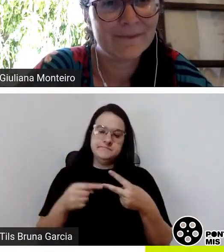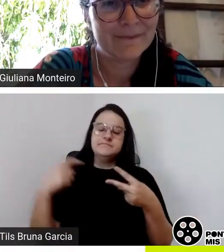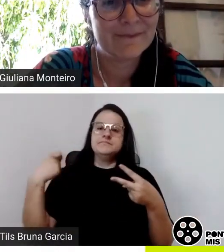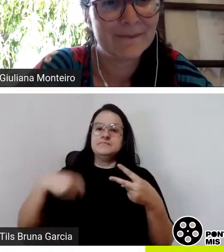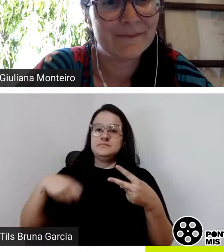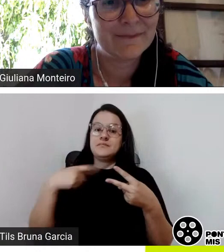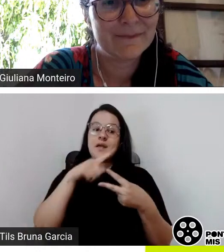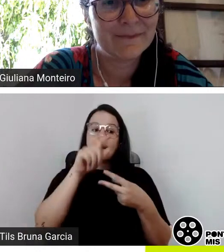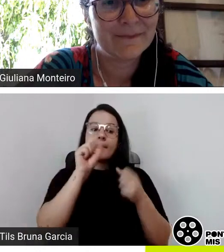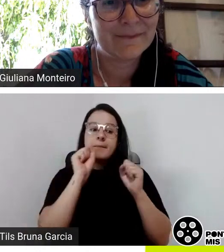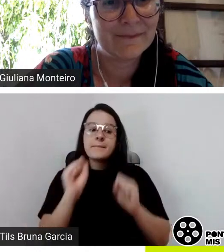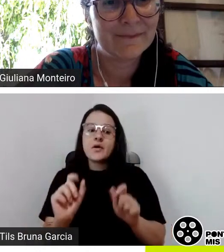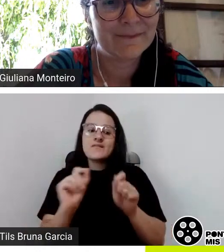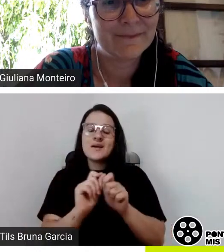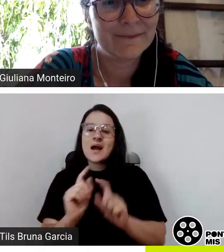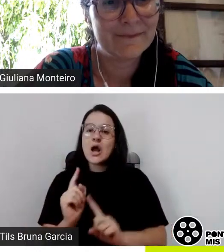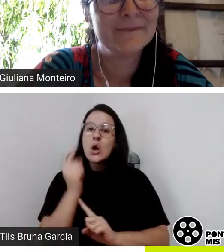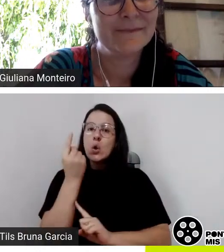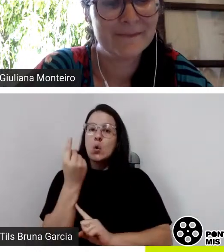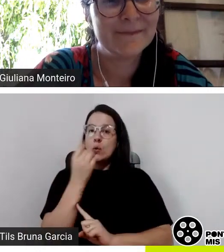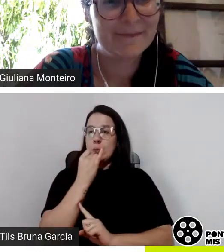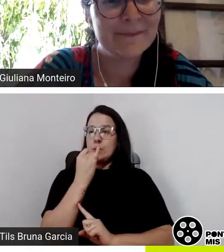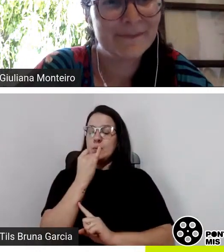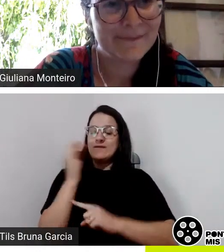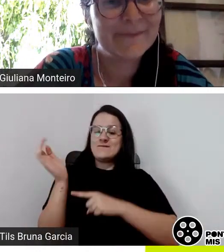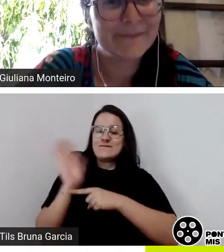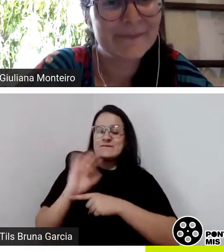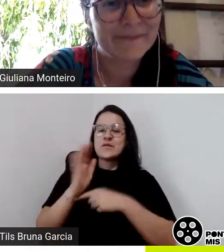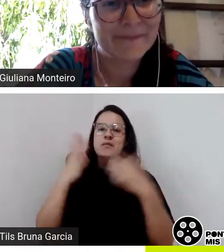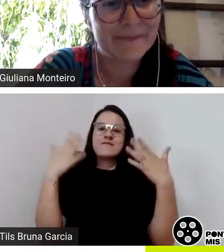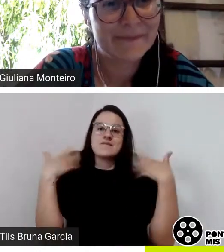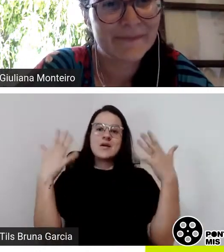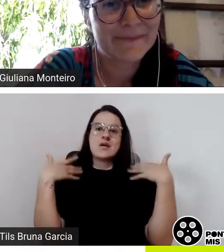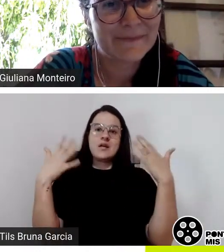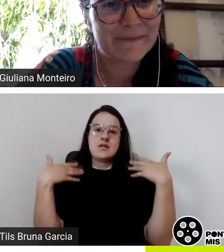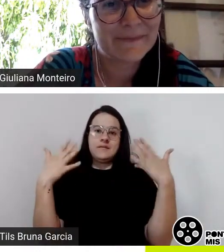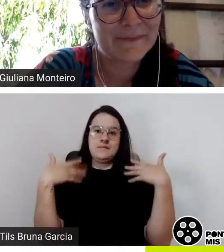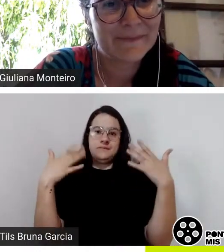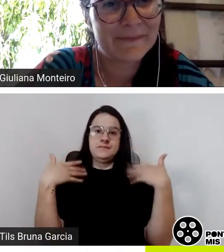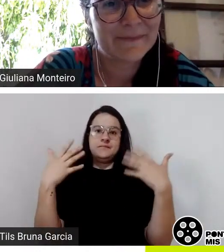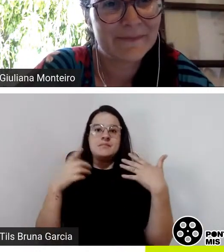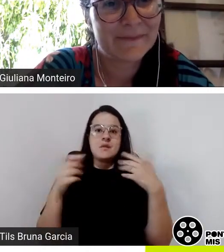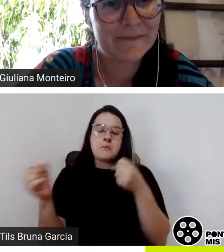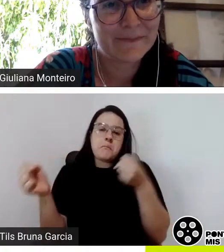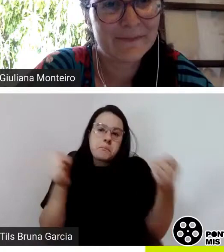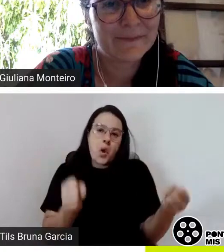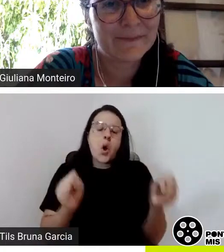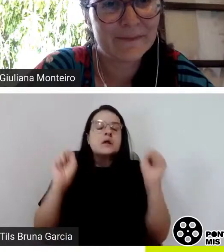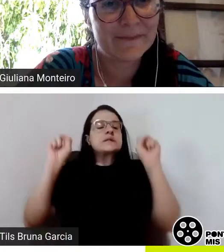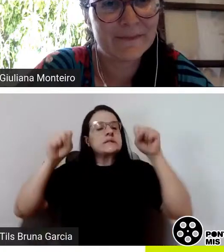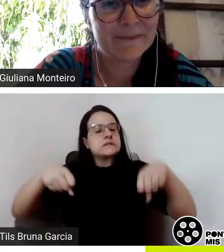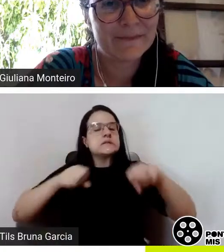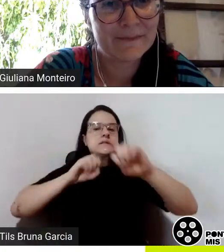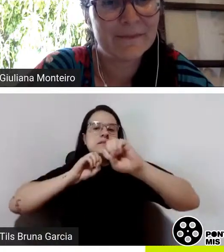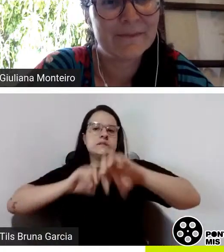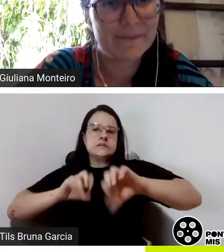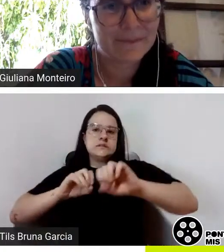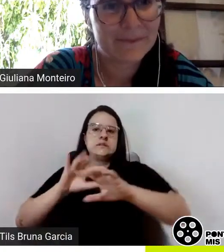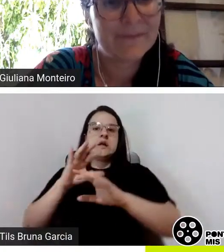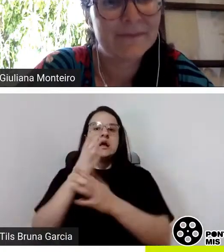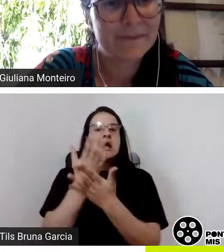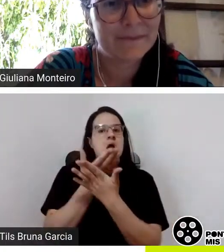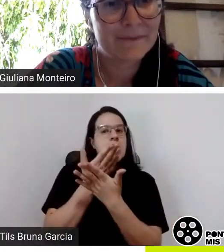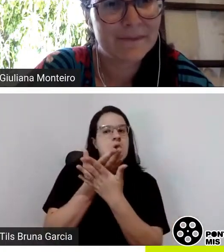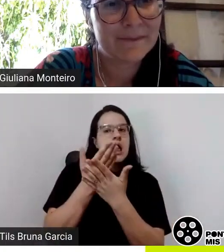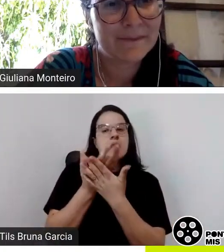uma, ela pode ter os filmes de verão, né, que só deliciam. Ela pode só ensinar, que é a aula de física, que é